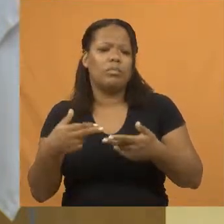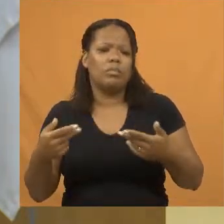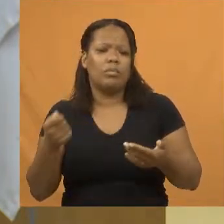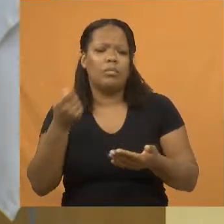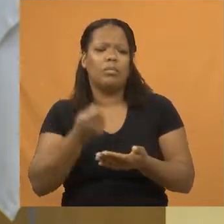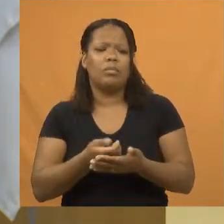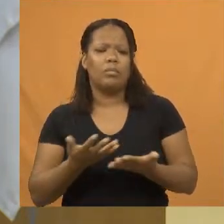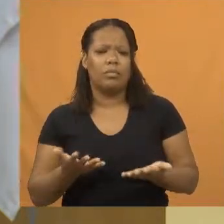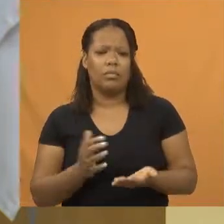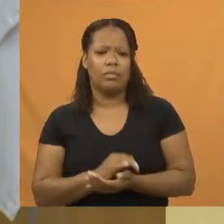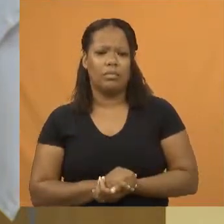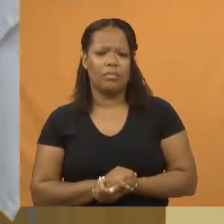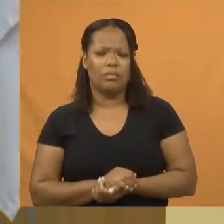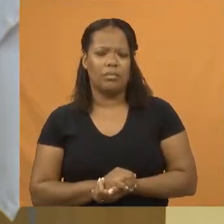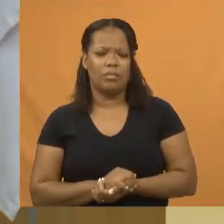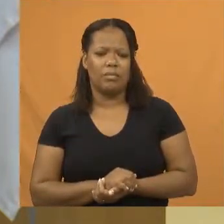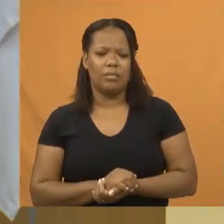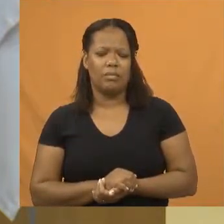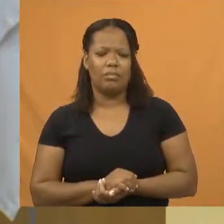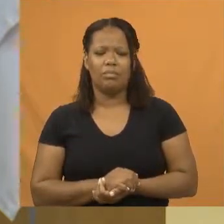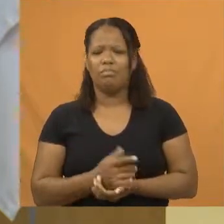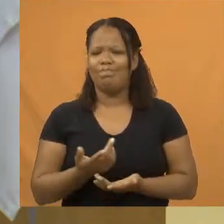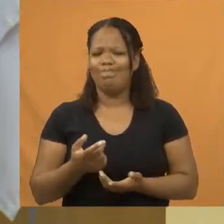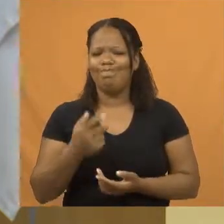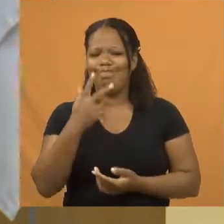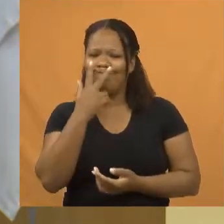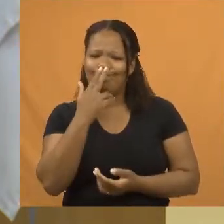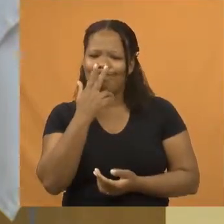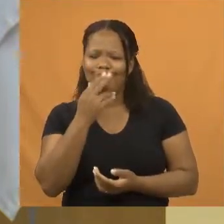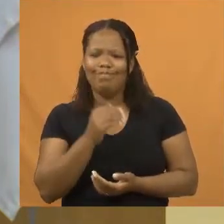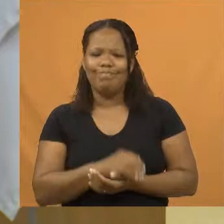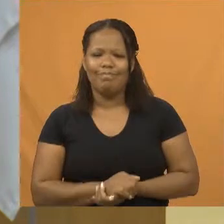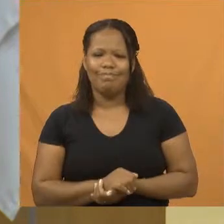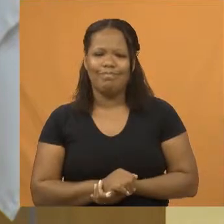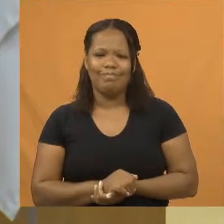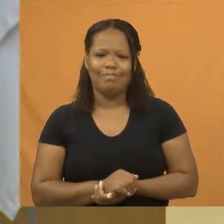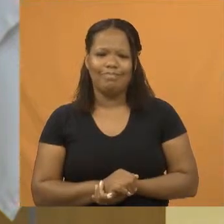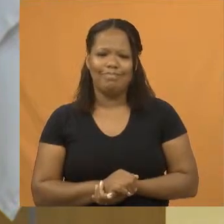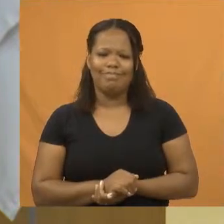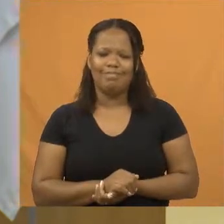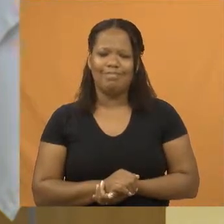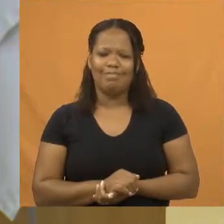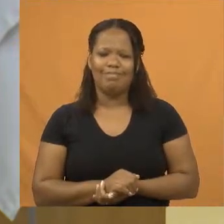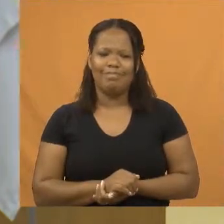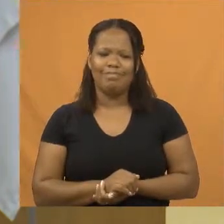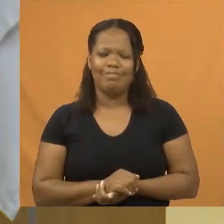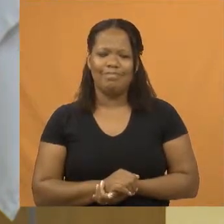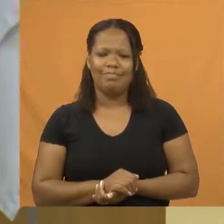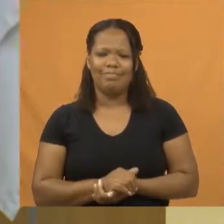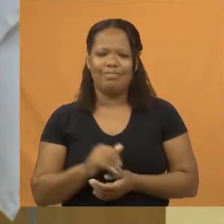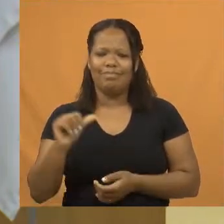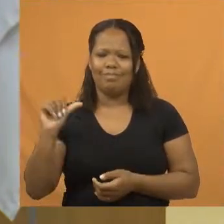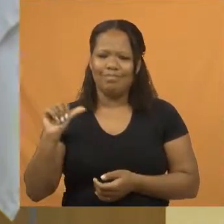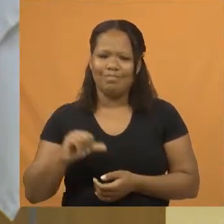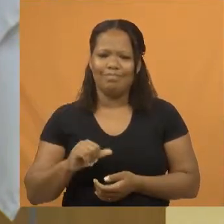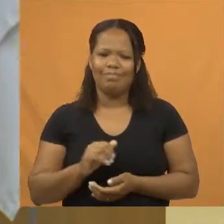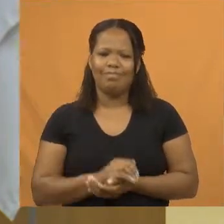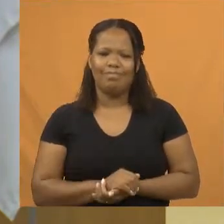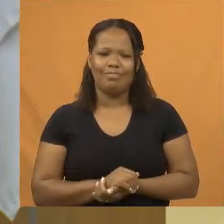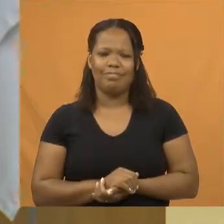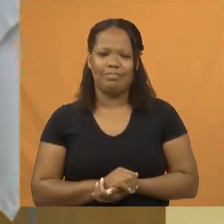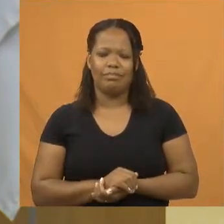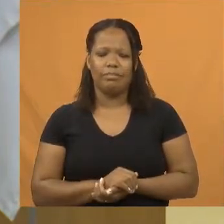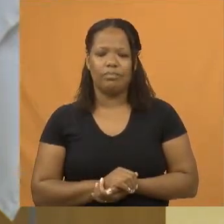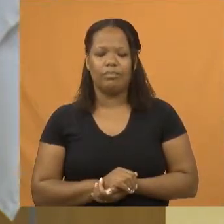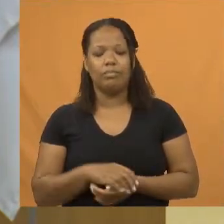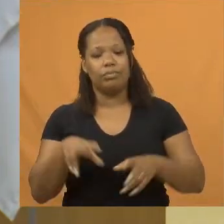que o idoso tem? Esses são pontos que eu acho assim extremamente desumano com o povo desse país. A